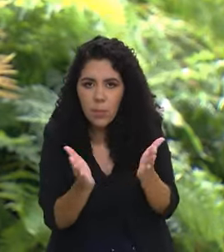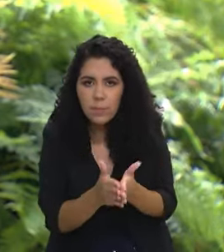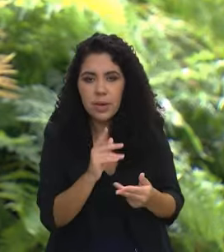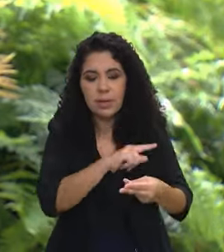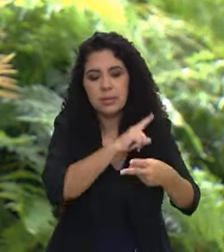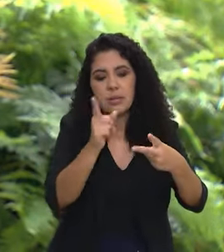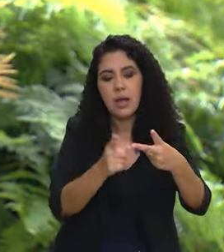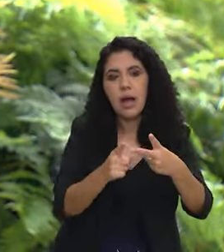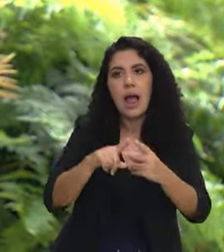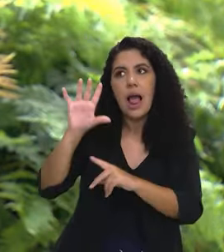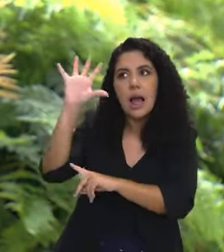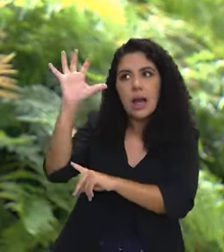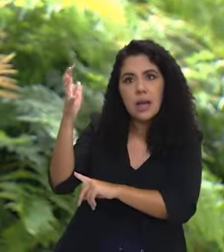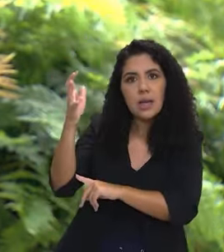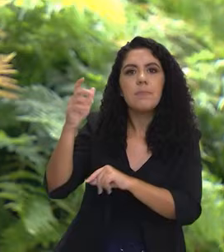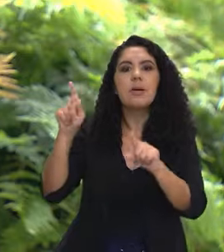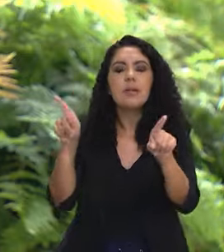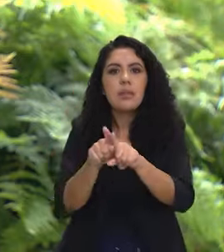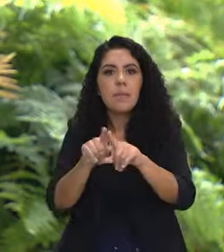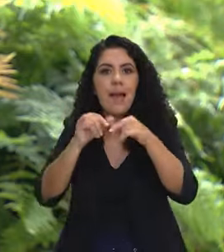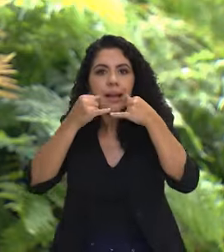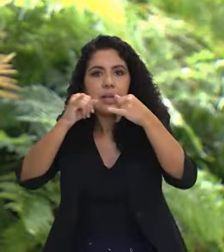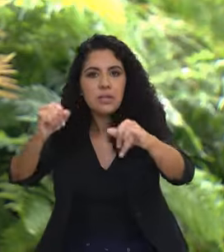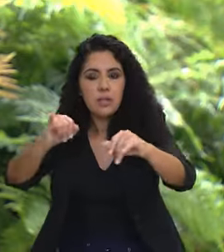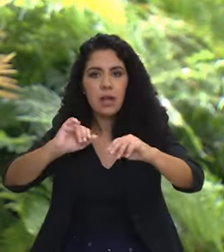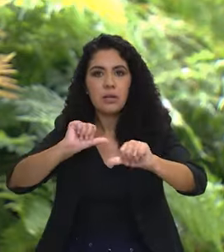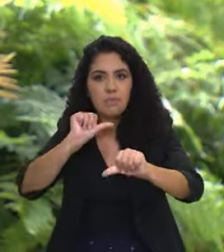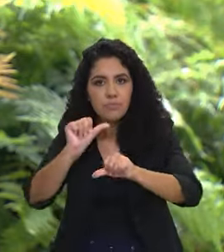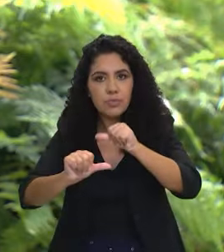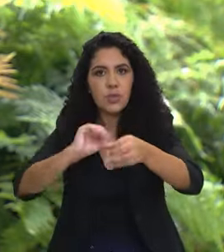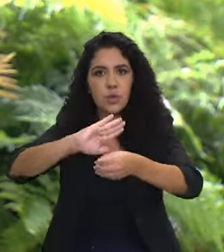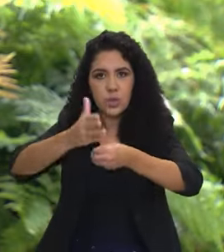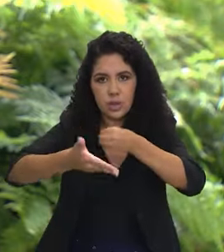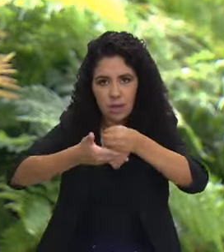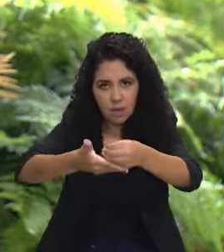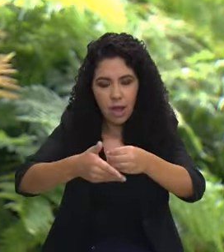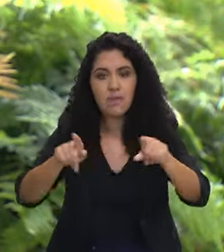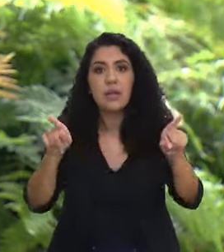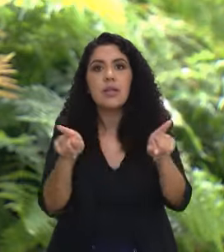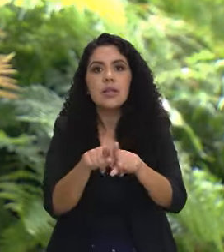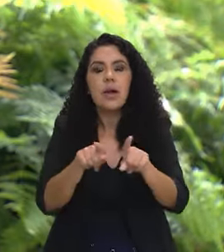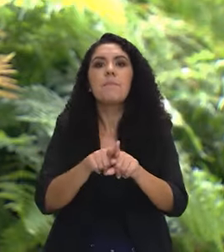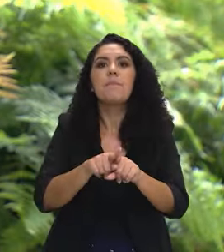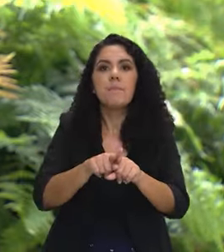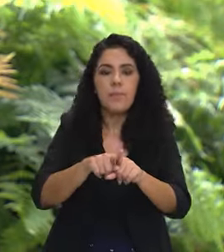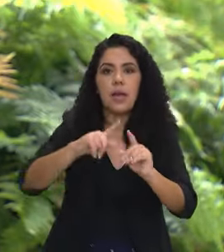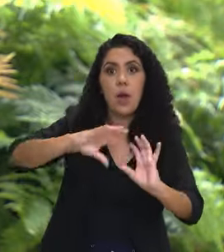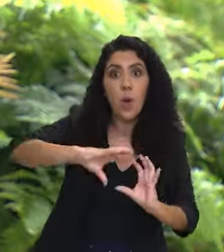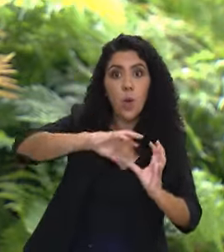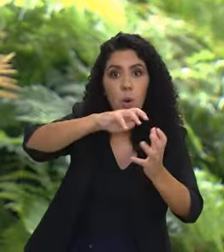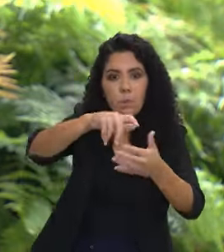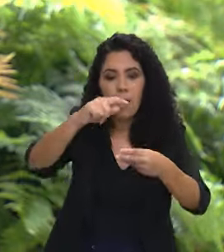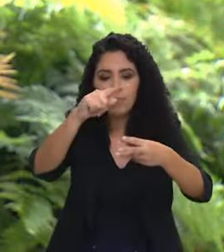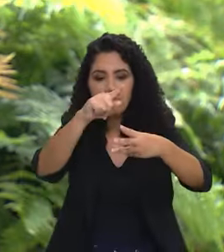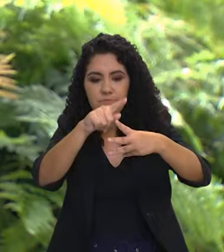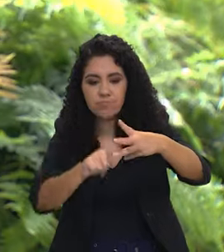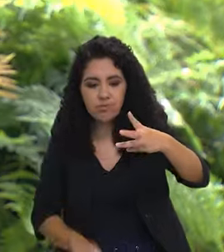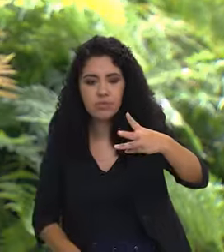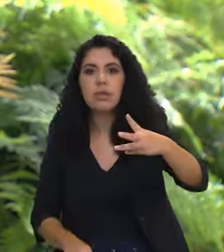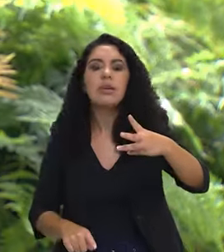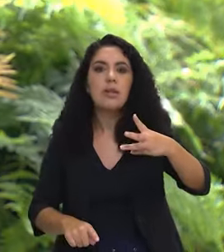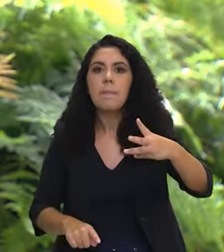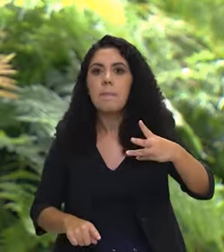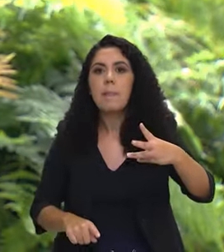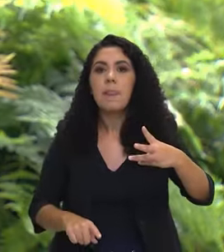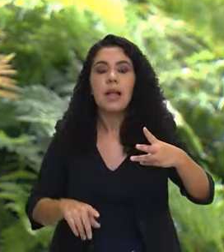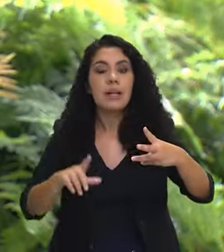as questões da mudança do clima e da transição energética e a reforma da governança global. E aí no G20, eu acho que é importante recuperar isso para as pessoas